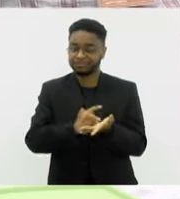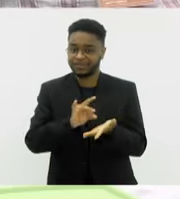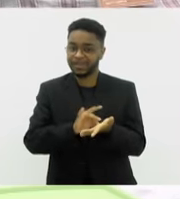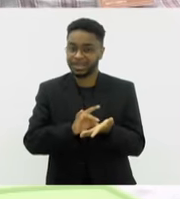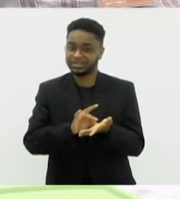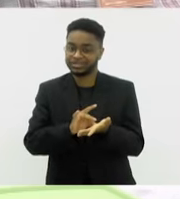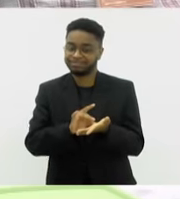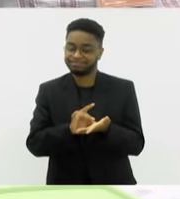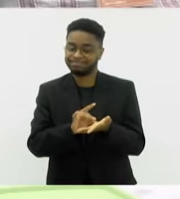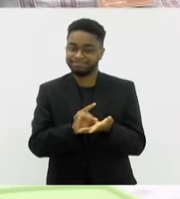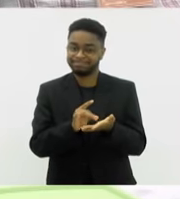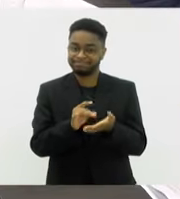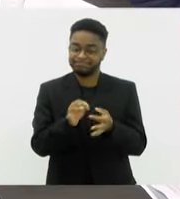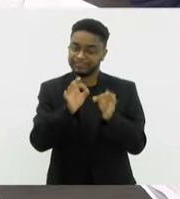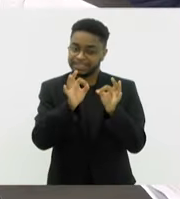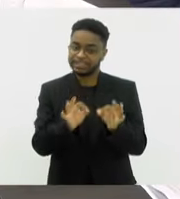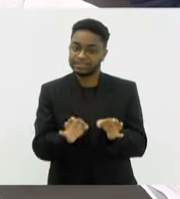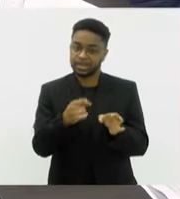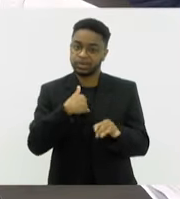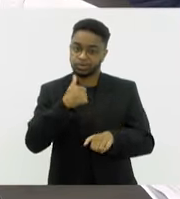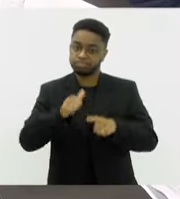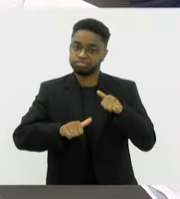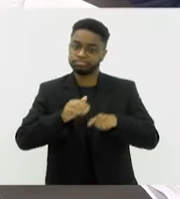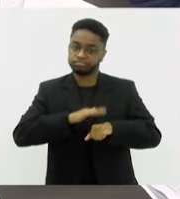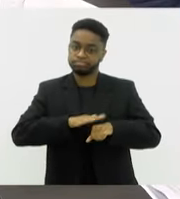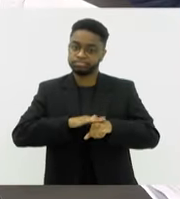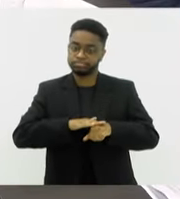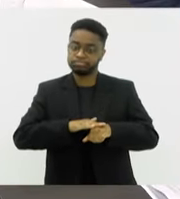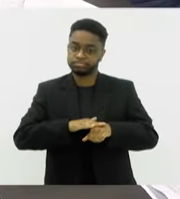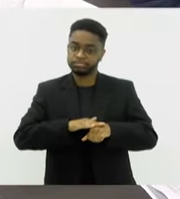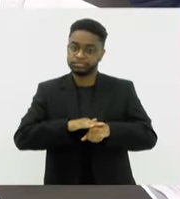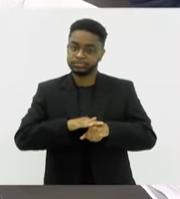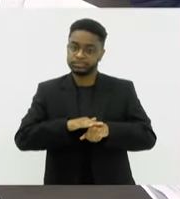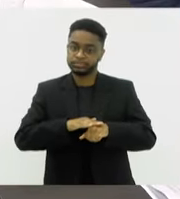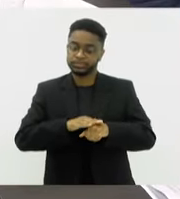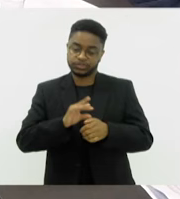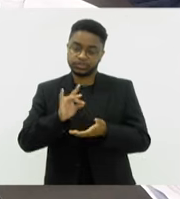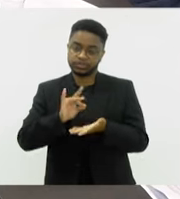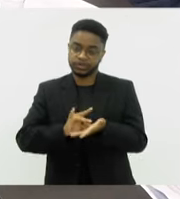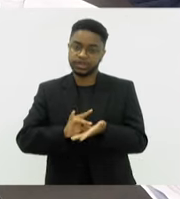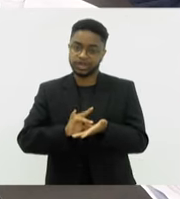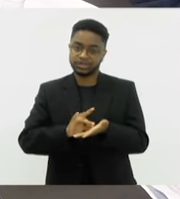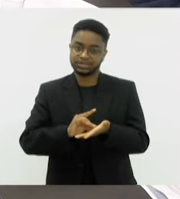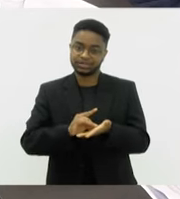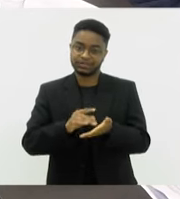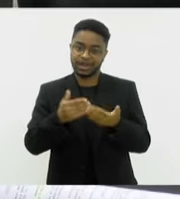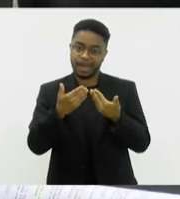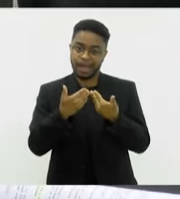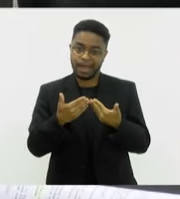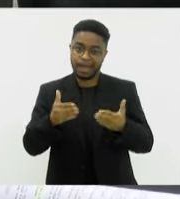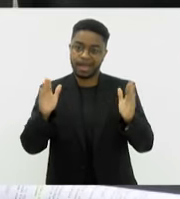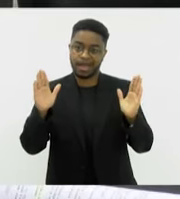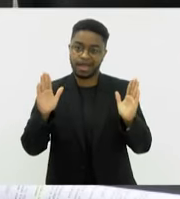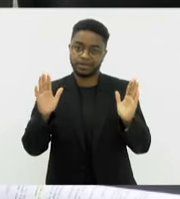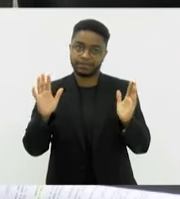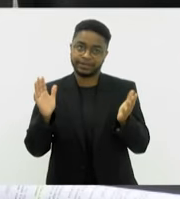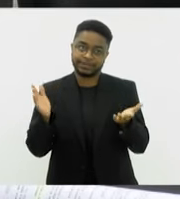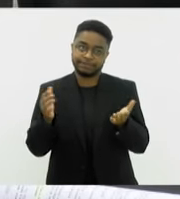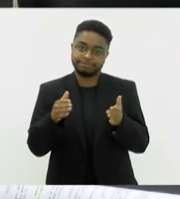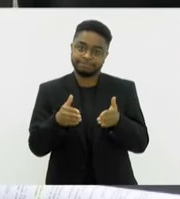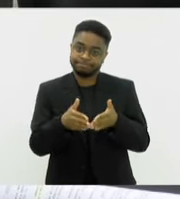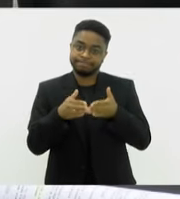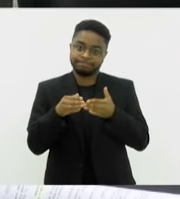em que pese seja meritória, na minha análise, o pleito, de fato amplia uma